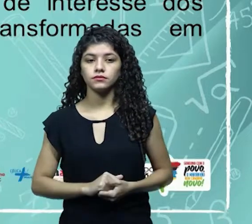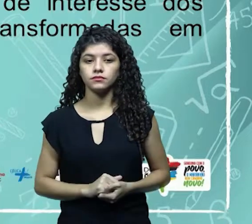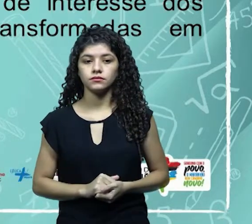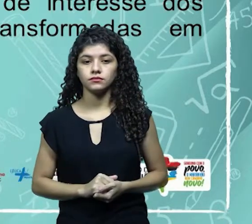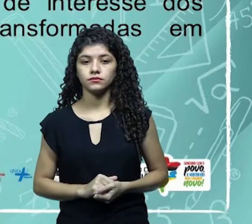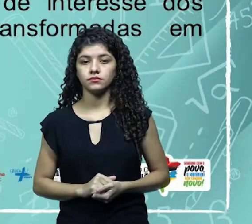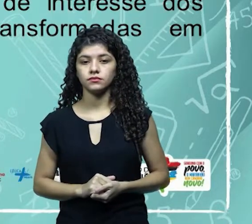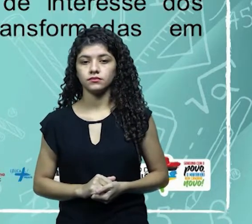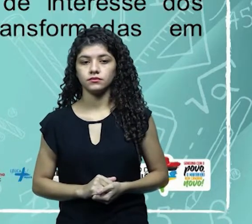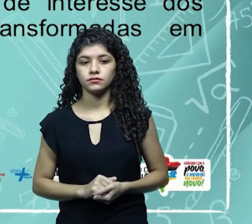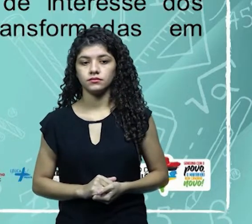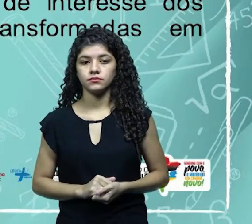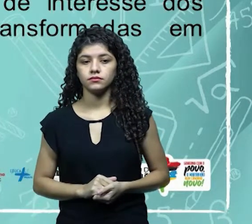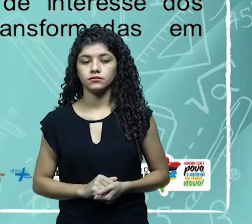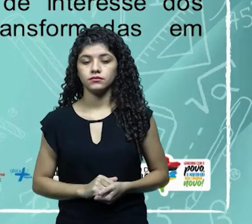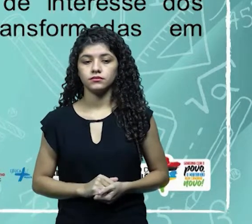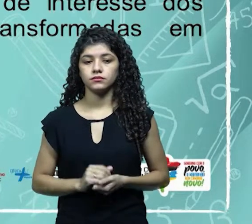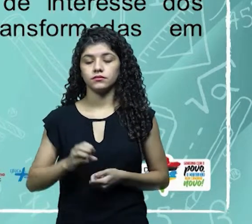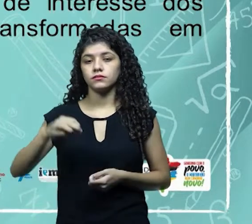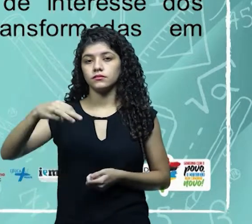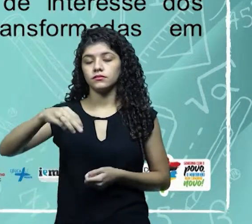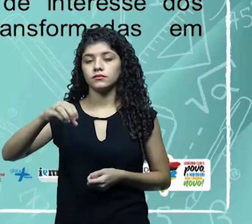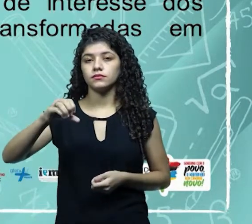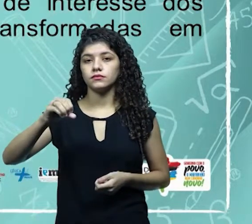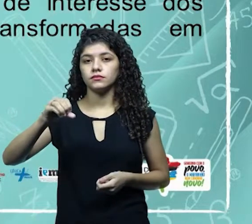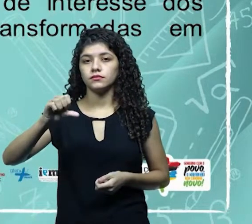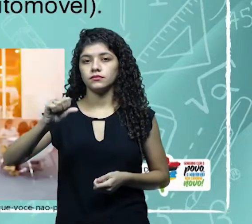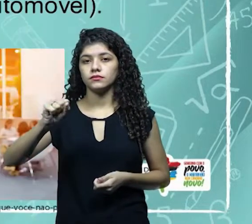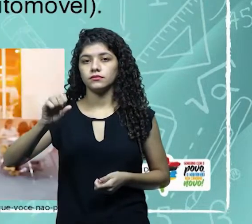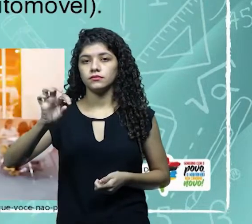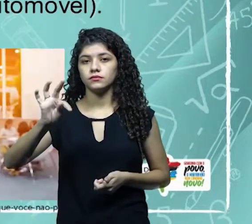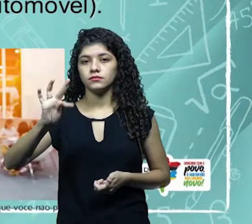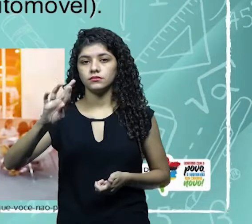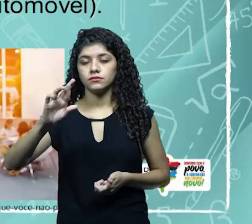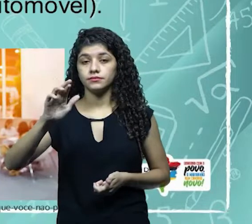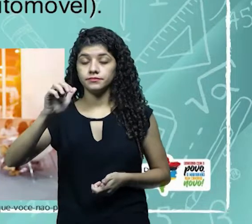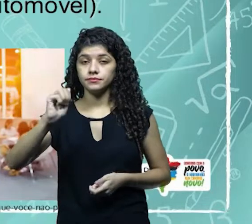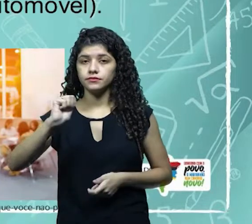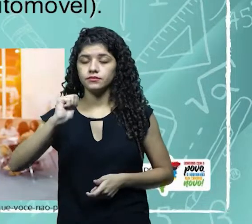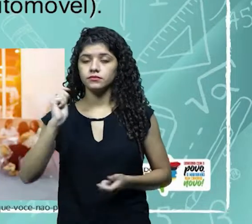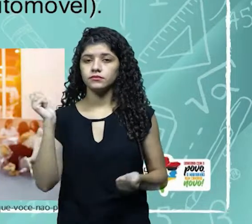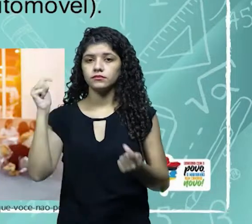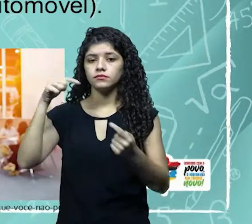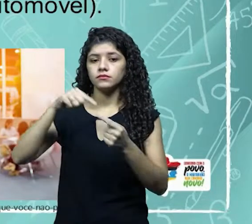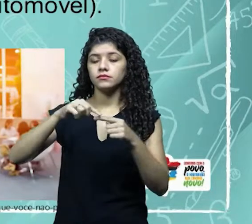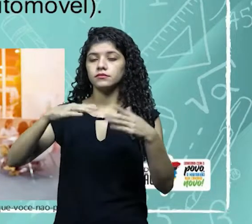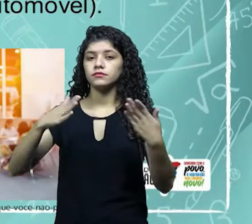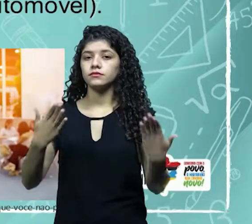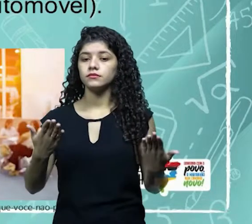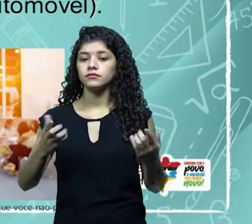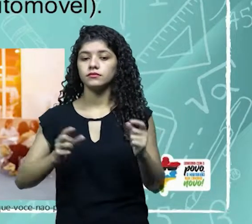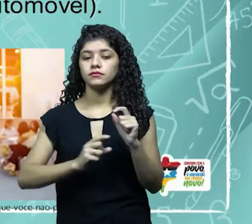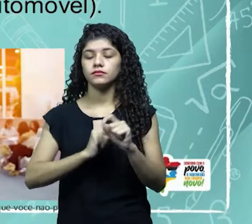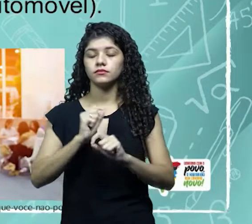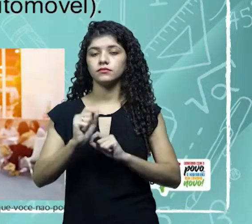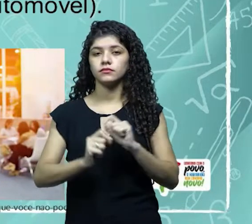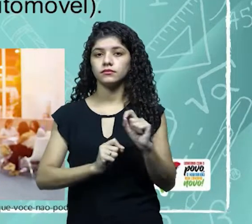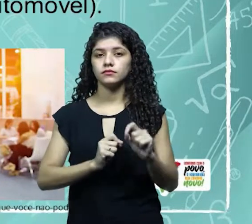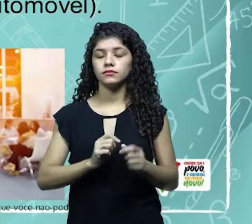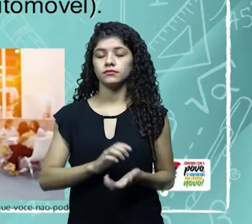tipologia de Empresarial Assembleia o outro é uma mostra né